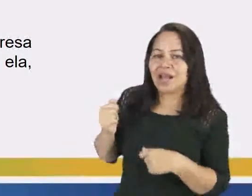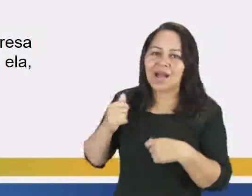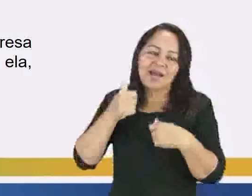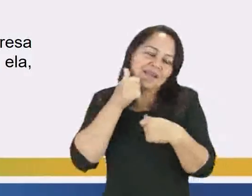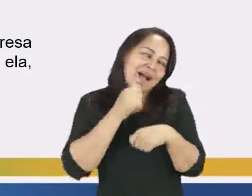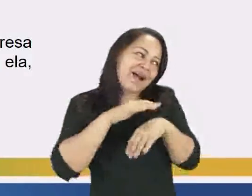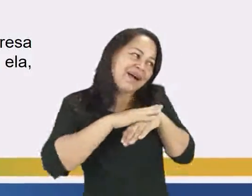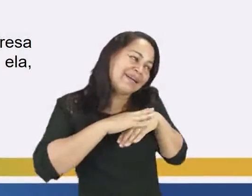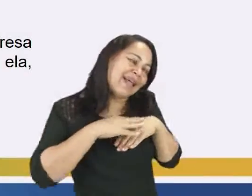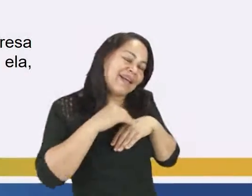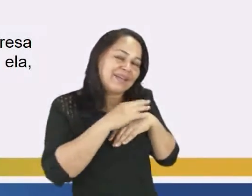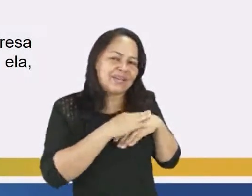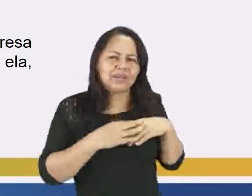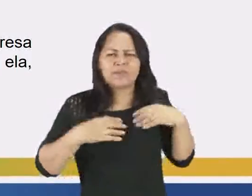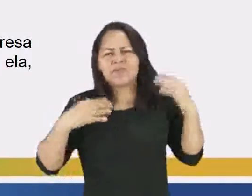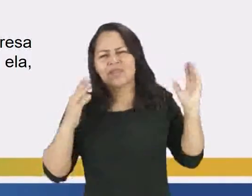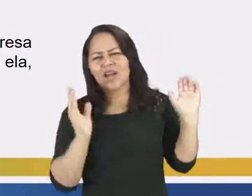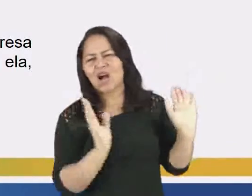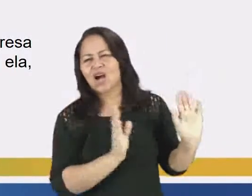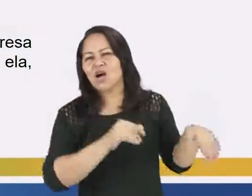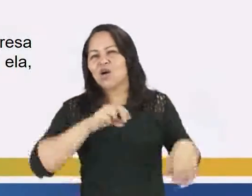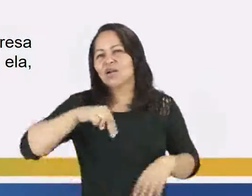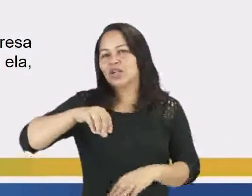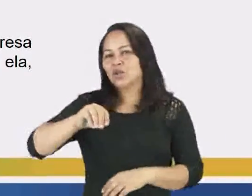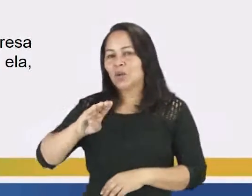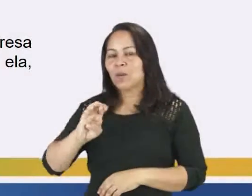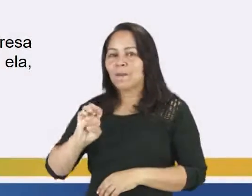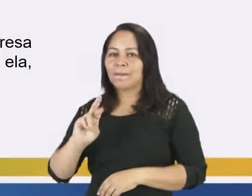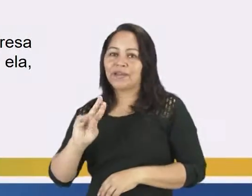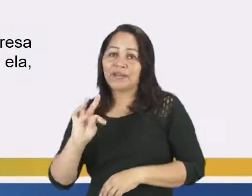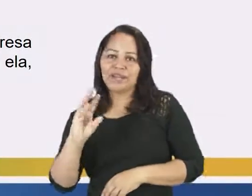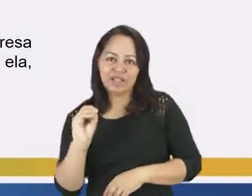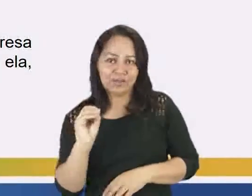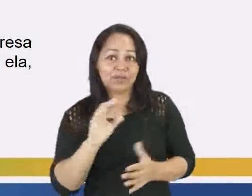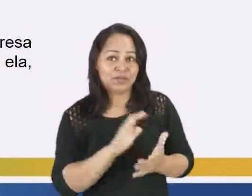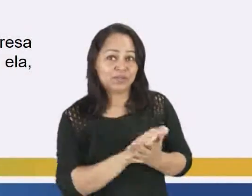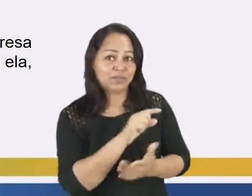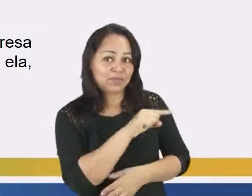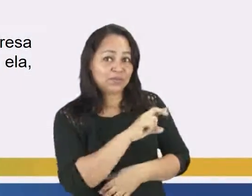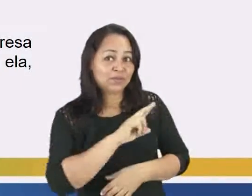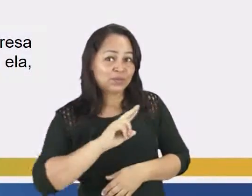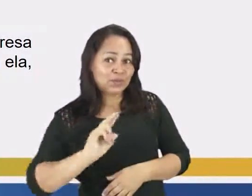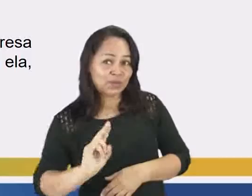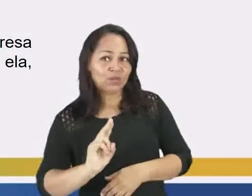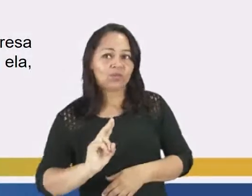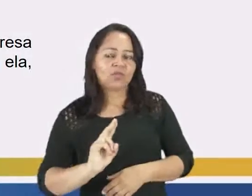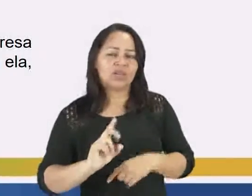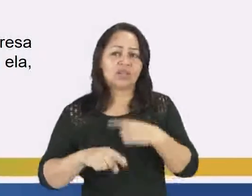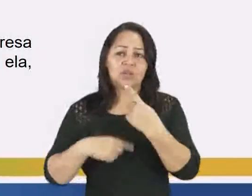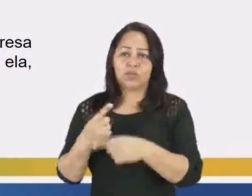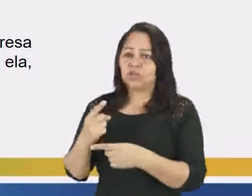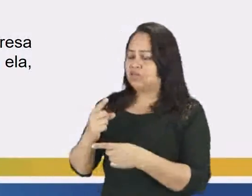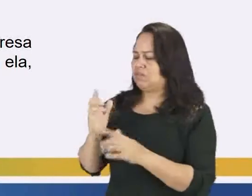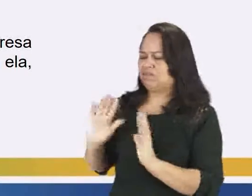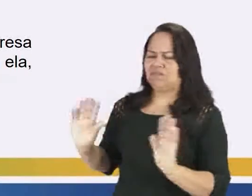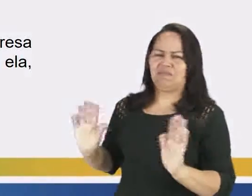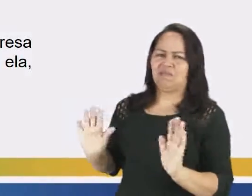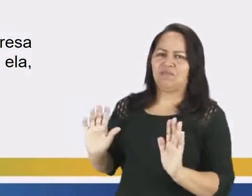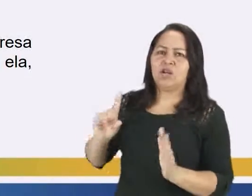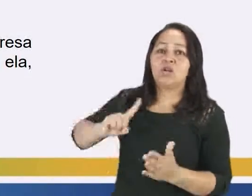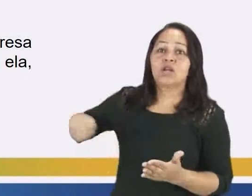dengosa protestava. Ora, Norberto. Com o passar do tempo, o Norberto deixou de chamar a Maria Teresa de